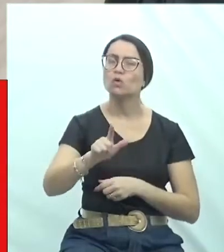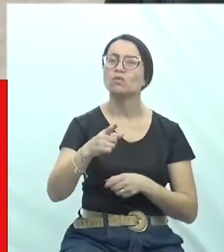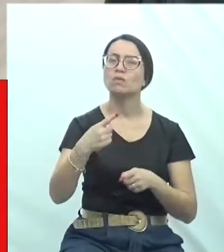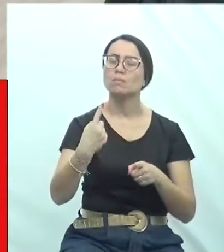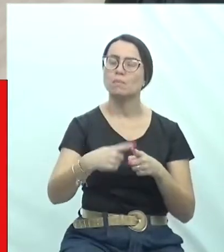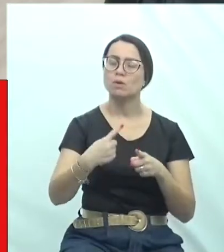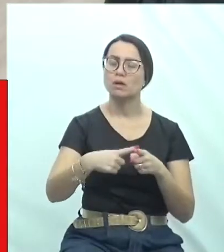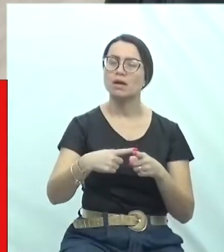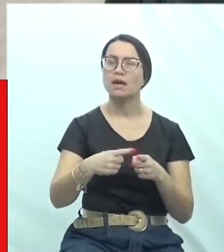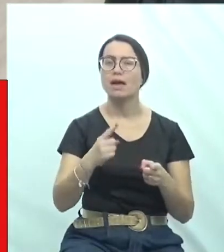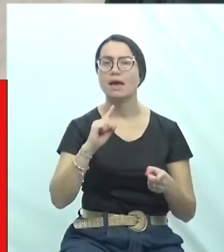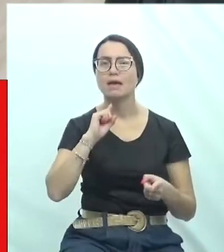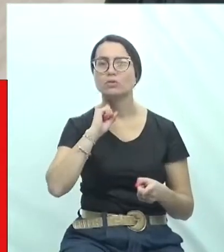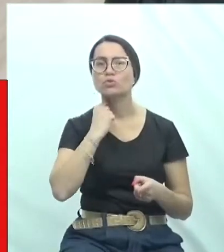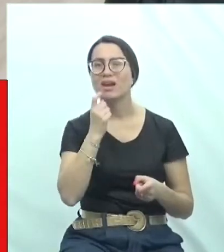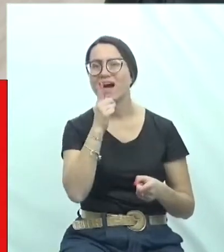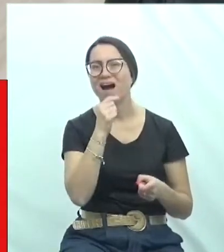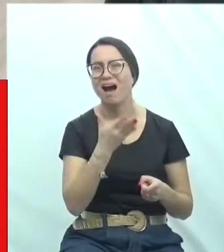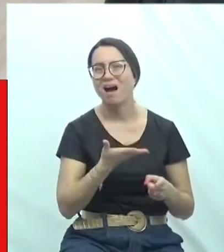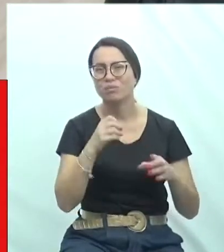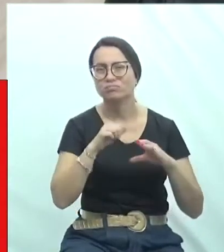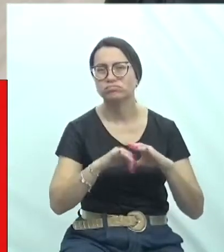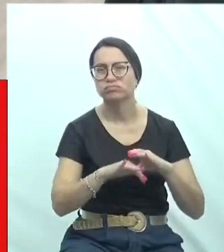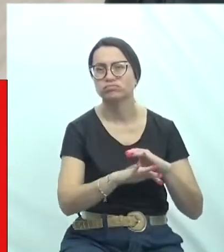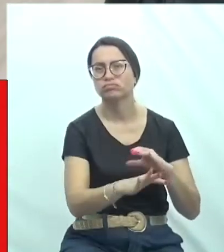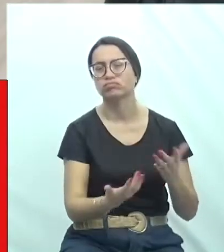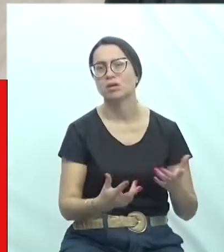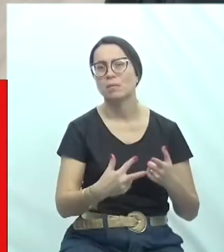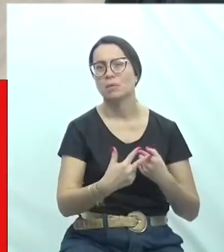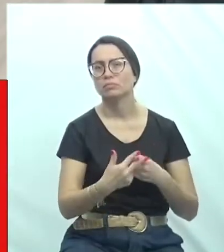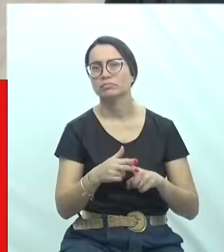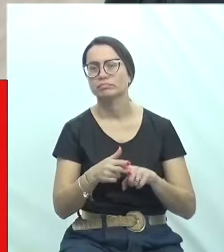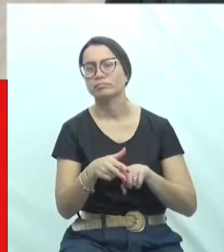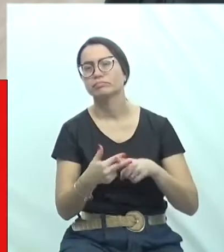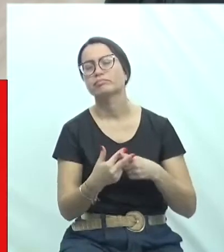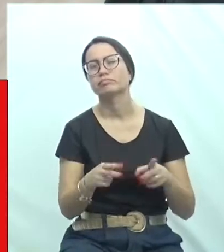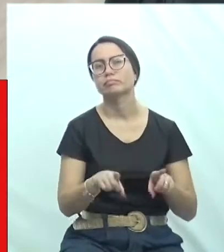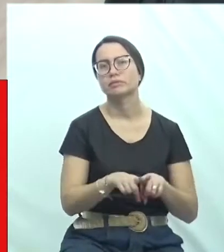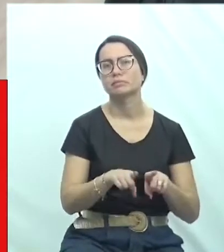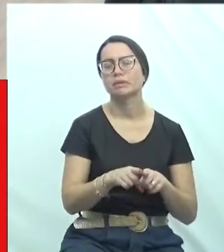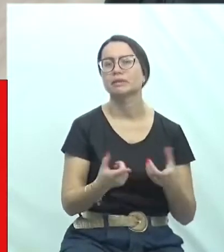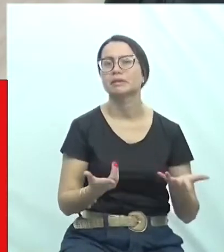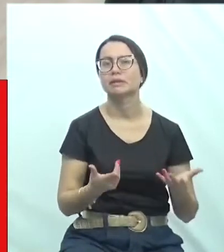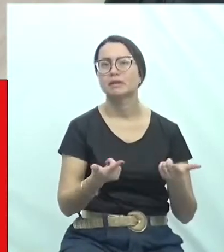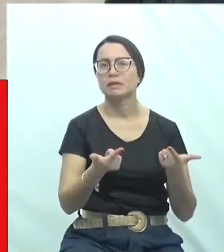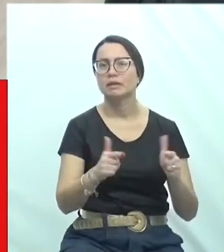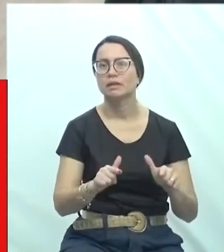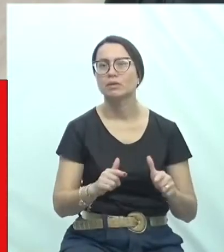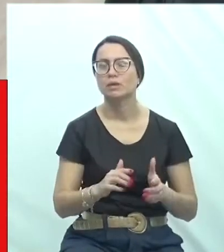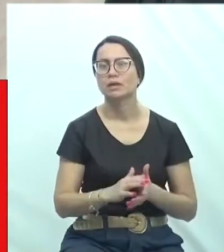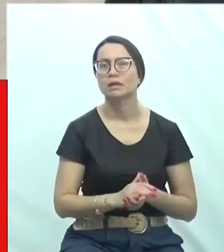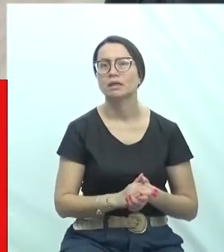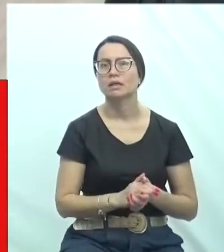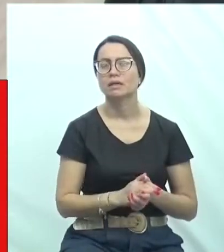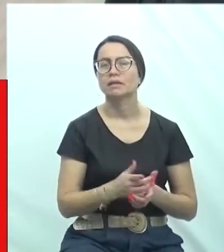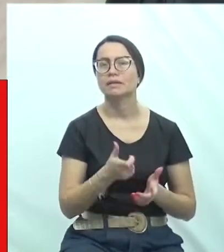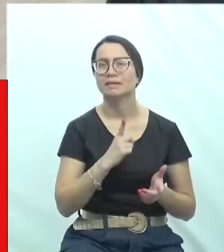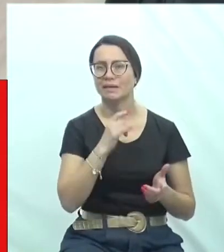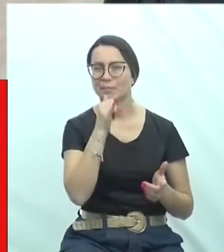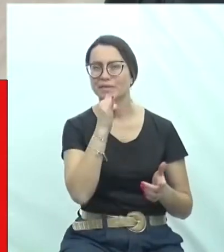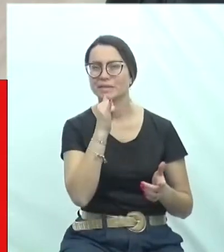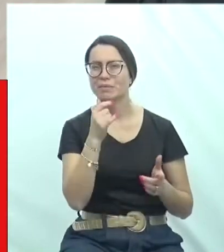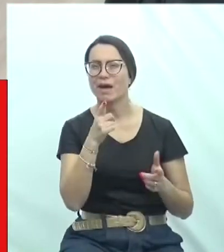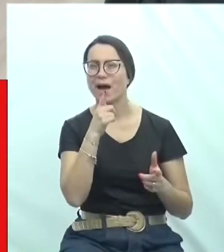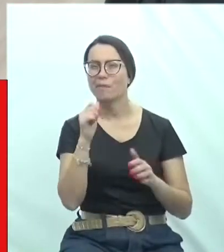a contaminação da água por questões de manutenção e despressurização da rede em locais que têm constante alagamento,